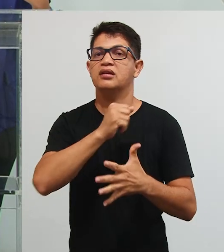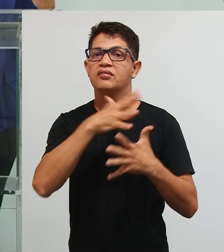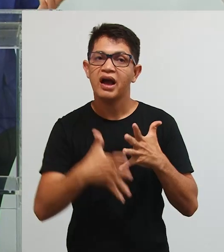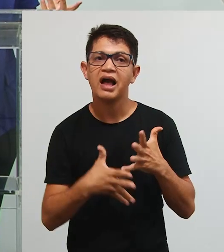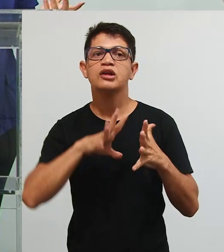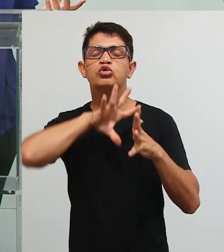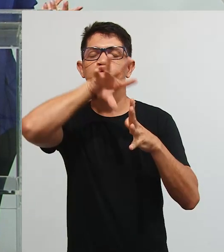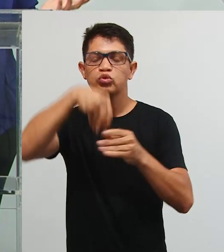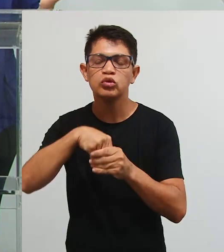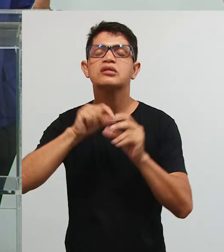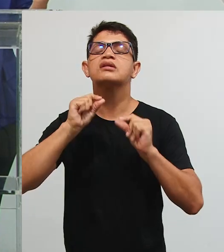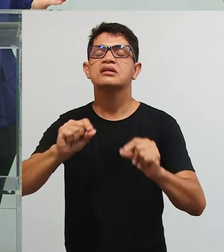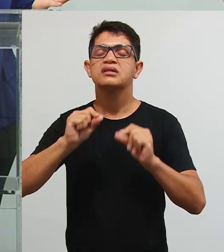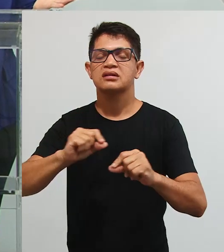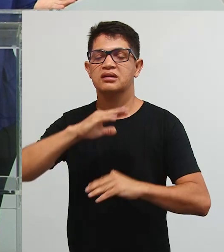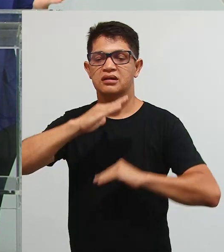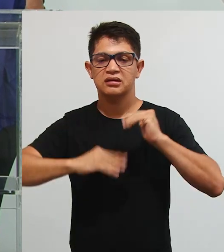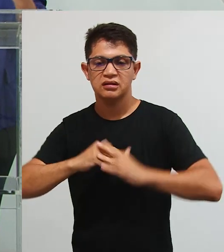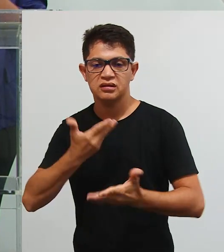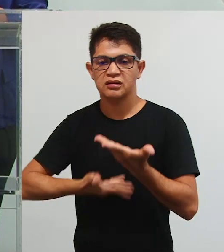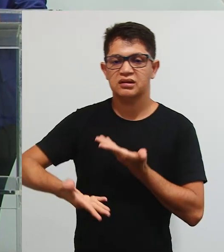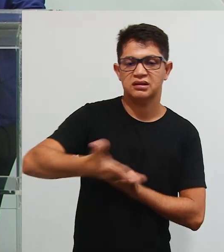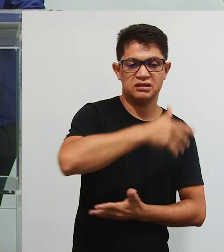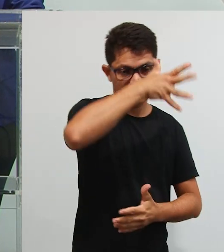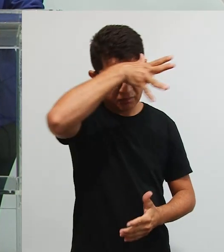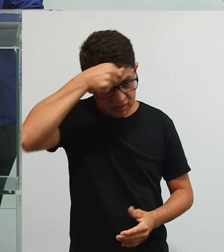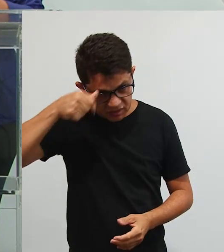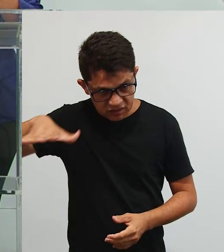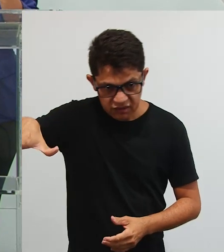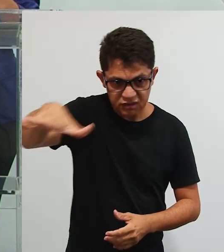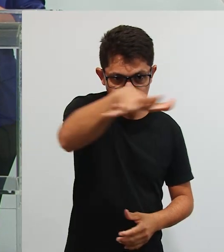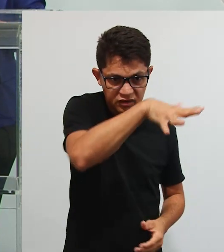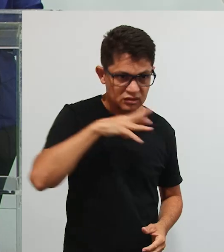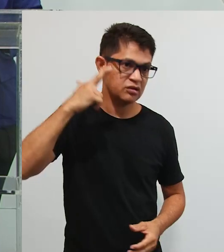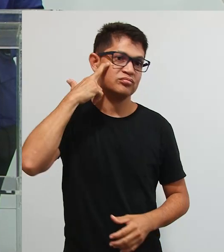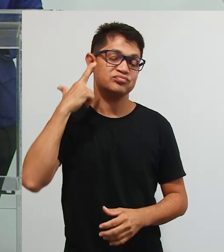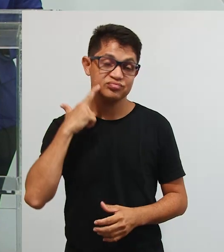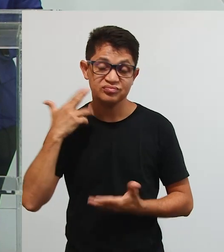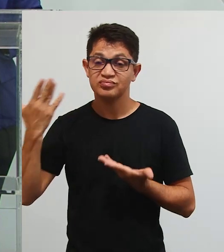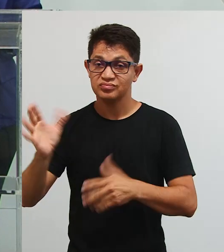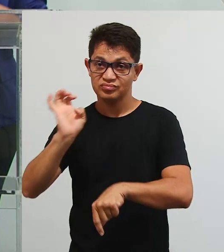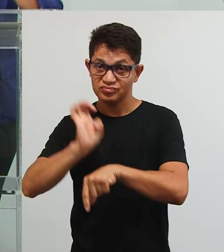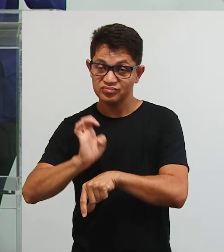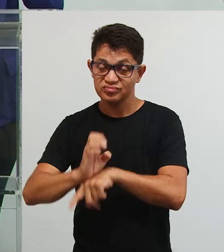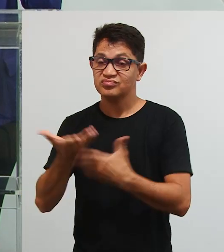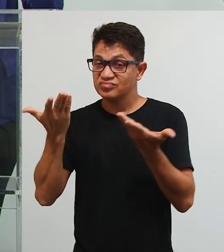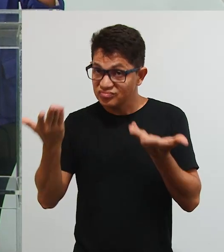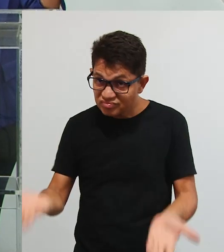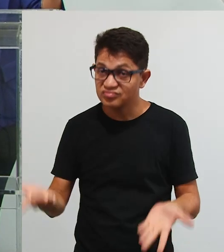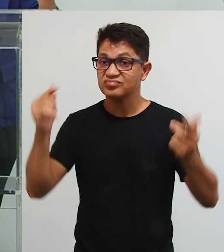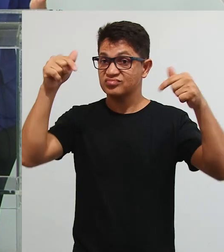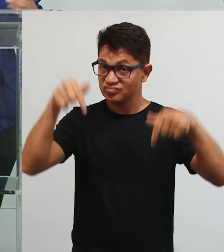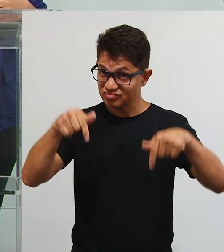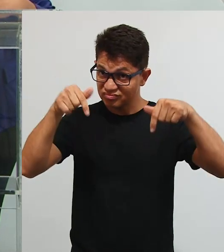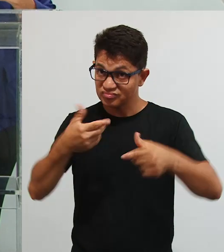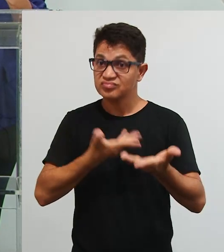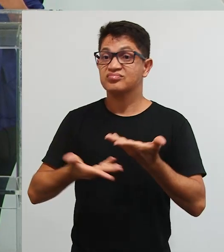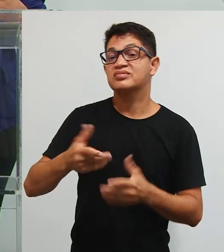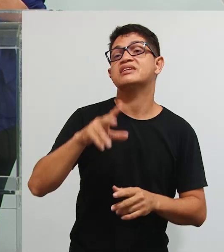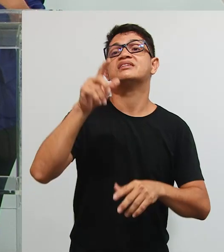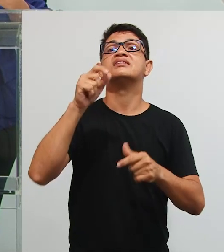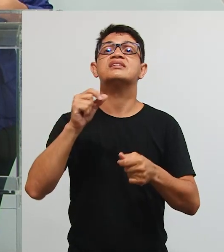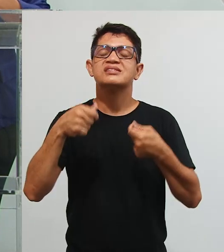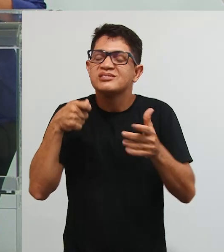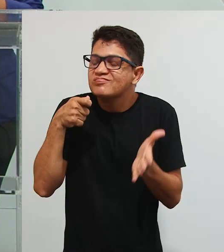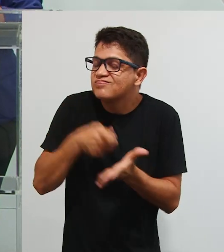várias aldeias, principalmente quando falamos da Amazônia, aqui do nosso estado de Rondônia. Então, nós temos várias etnias em que